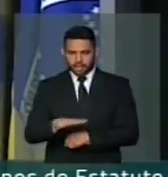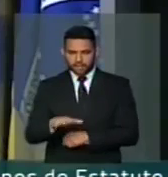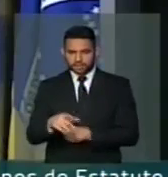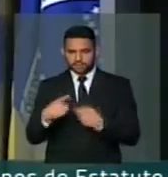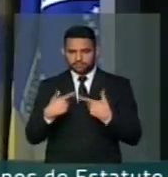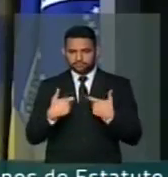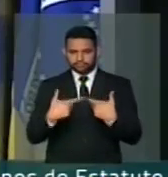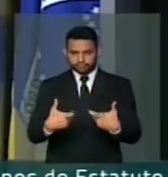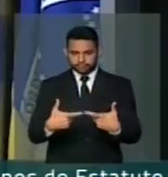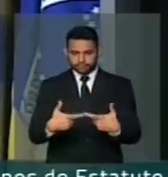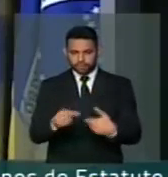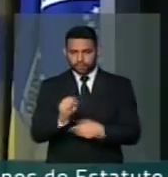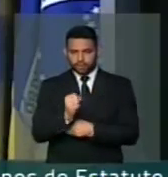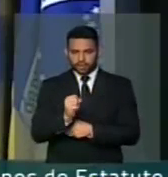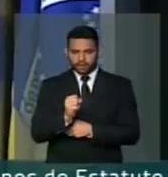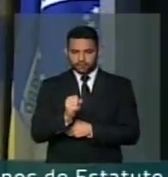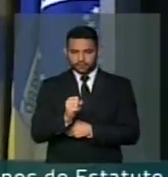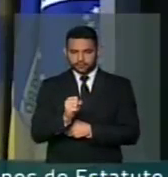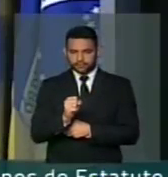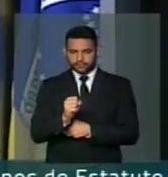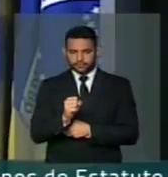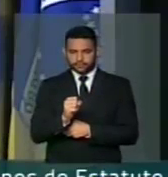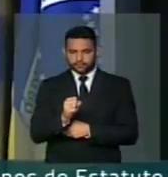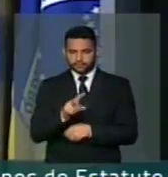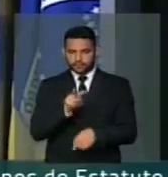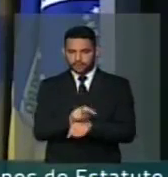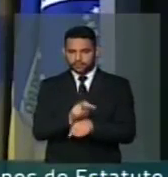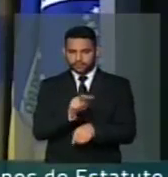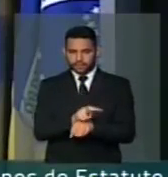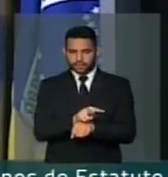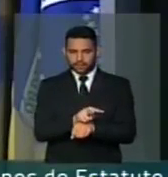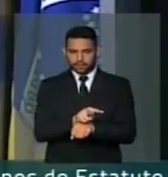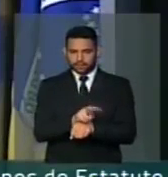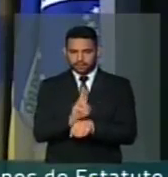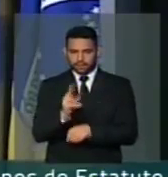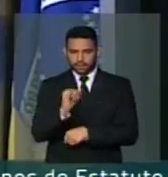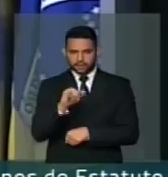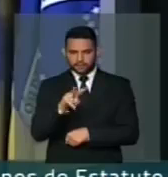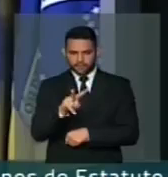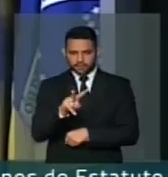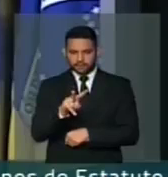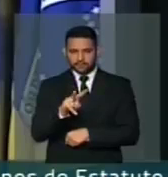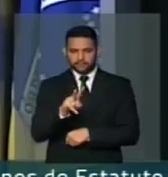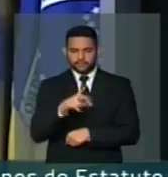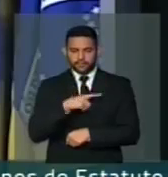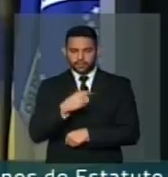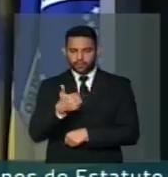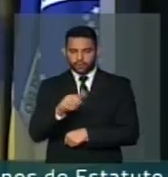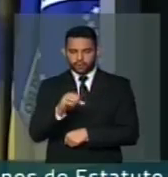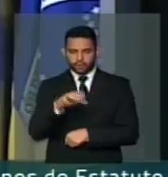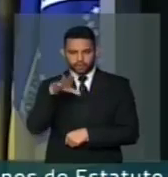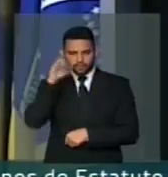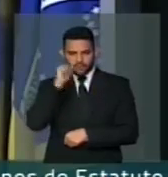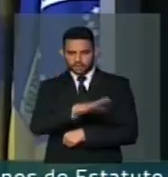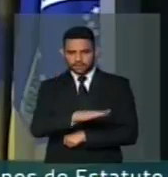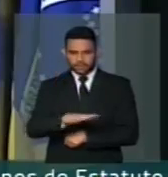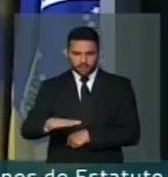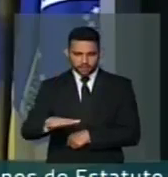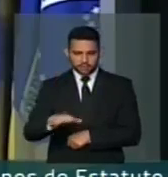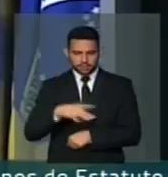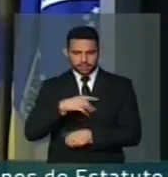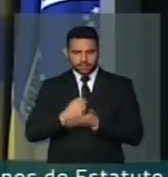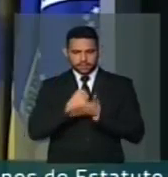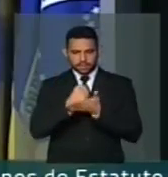da guerra. Oitavo, combater o HIV. Nono, ouvir as crianças